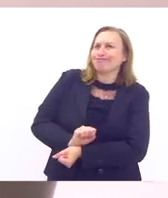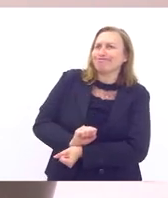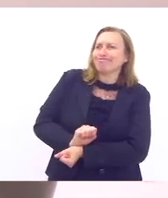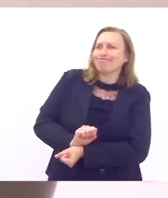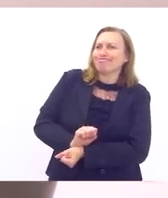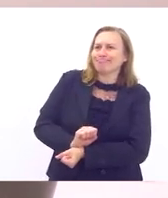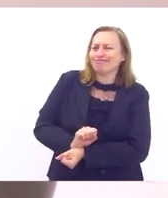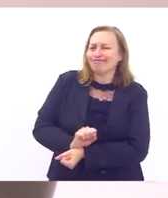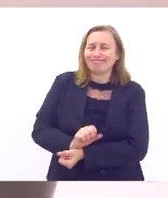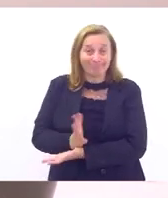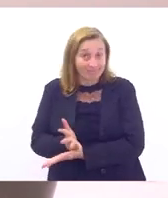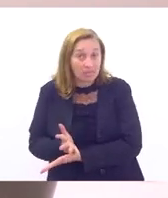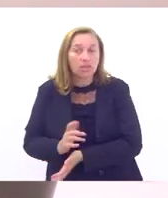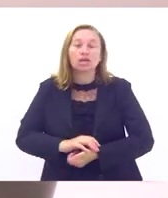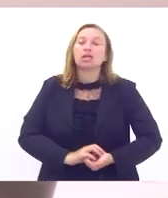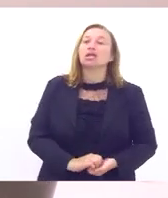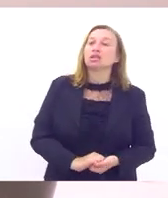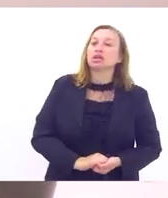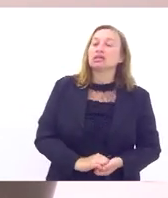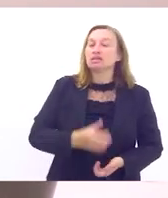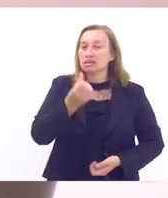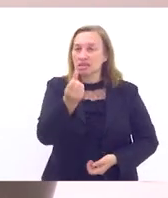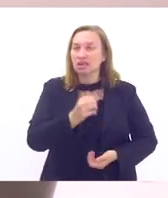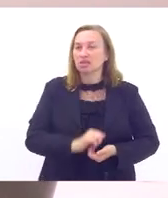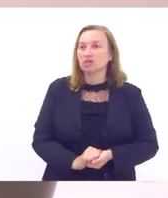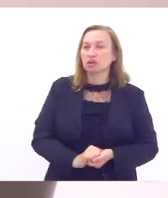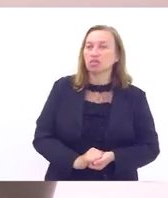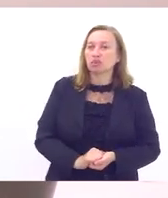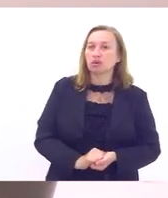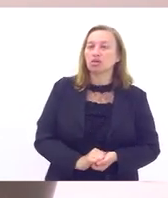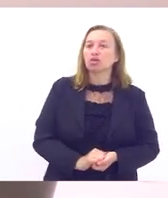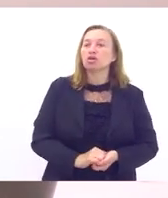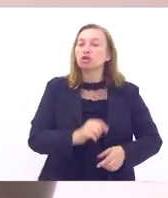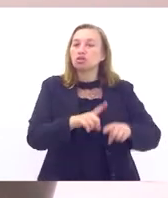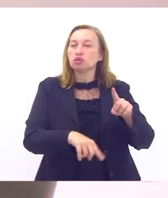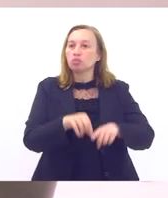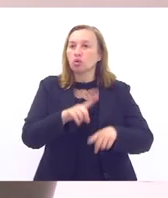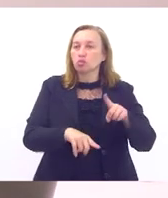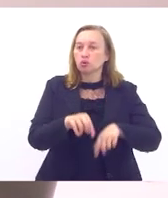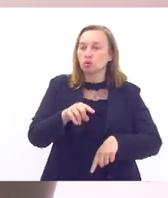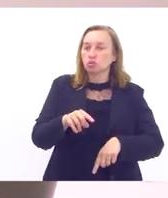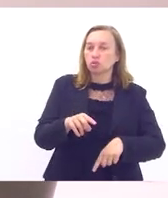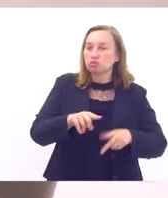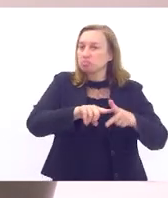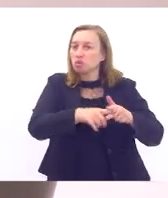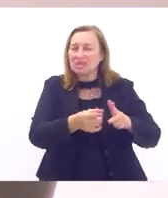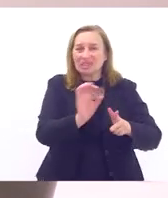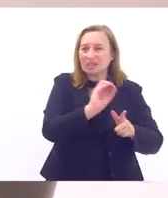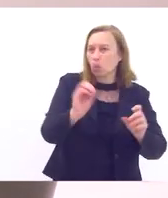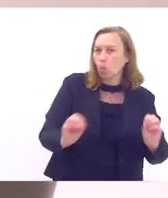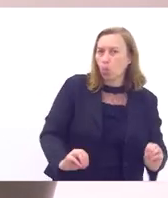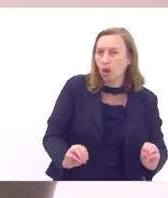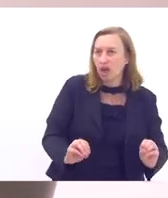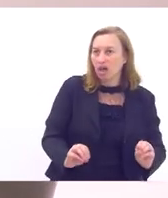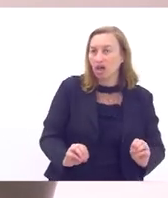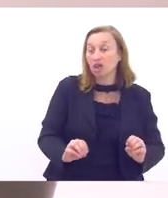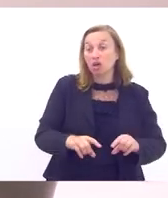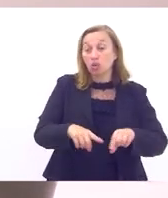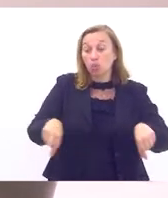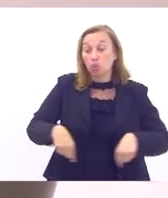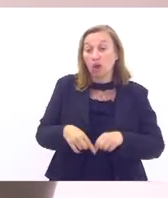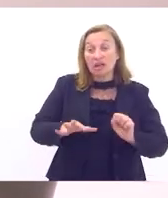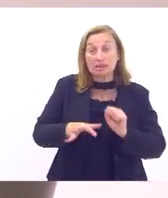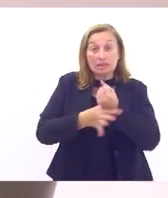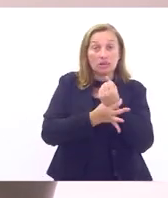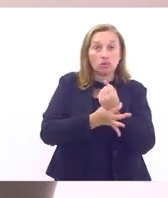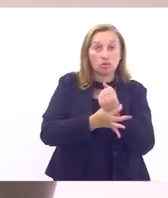longo período sem fazer. 6. Considerando que o equipamento GeneXpert se encontra sem manutenção, e a cabine de segurança, olha ela aqui de novo,